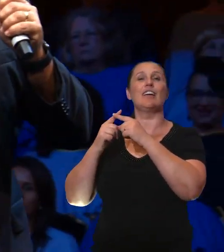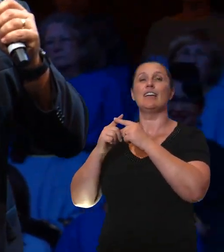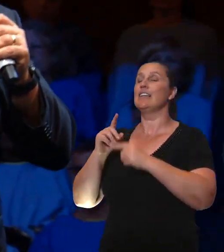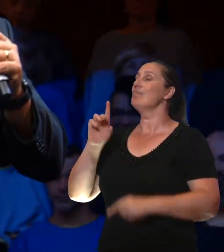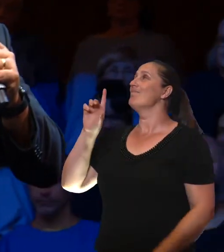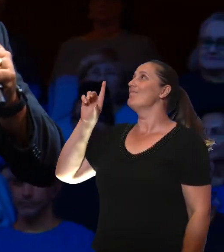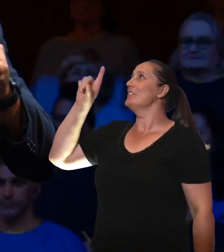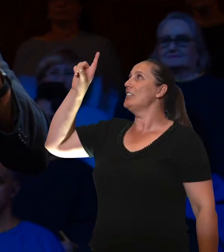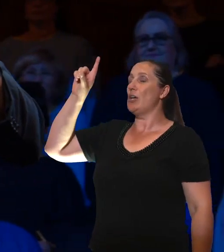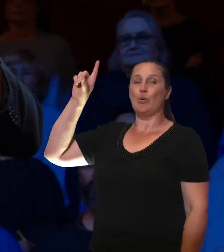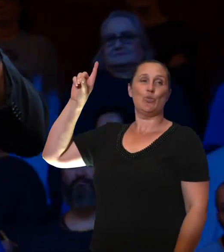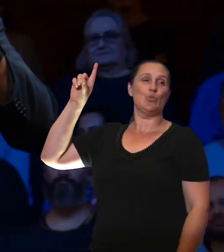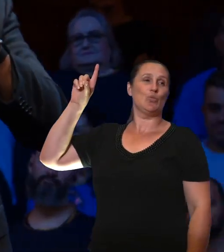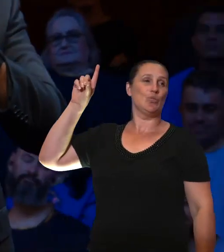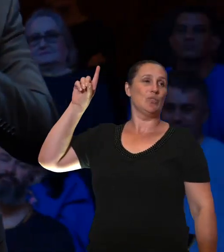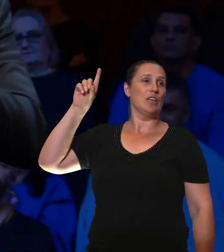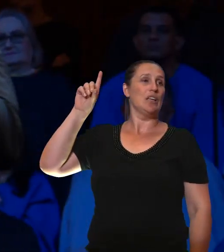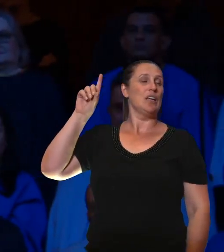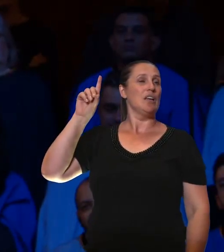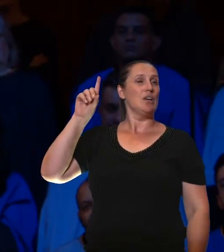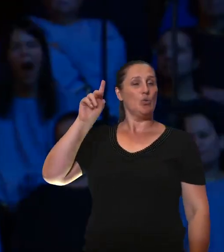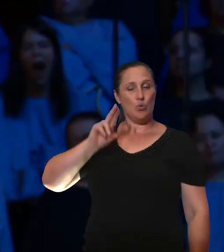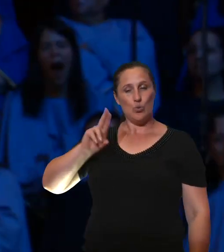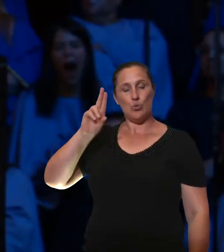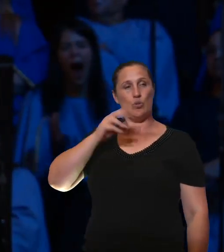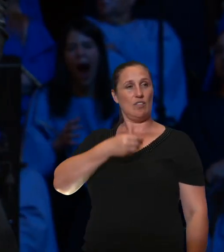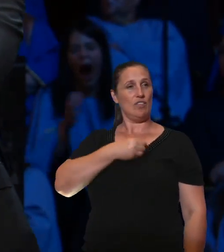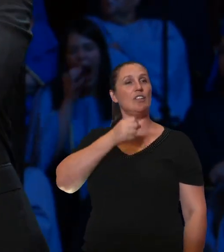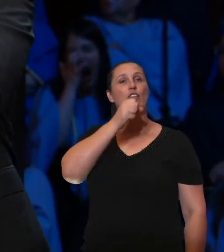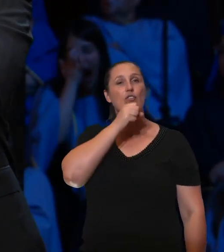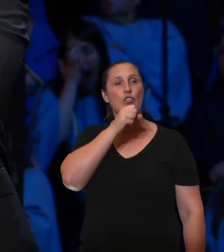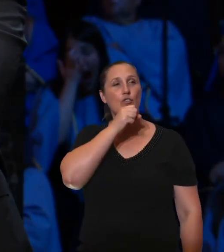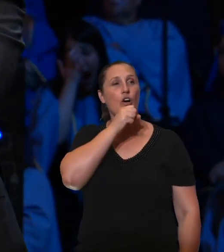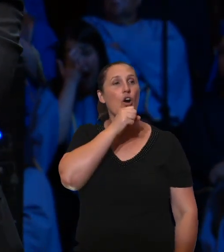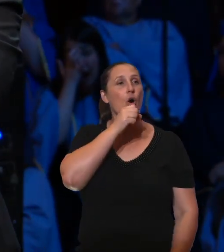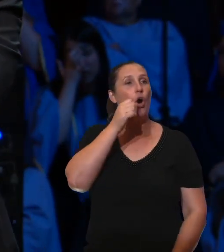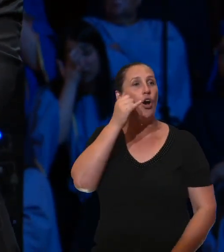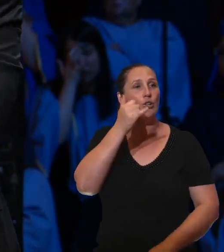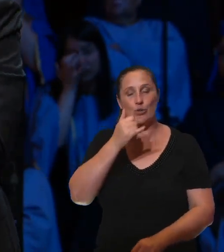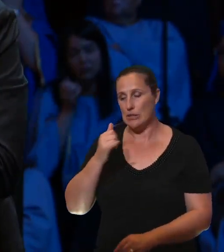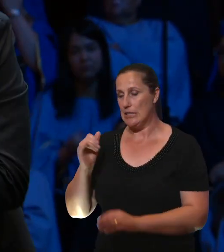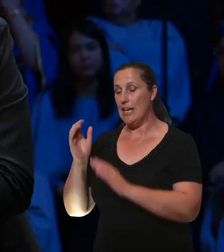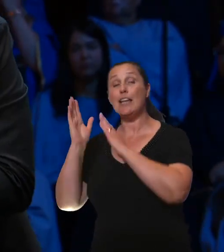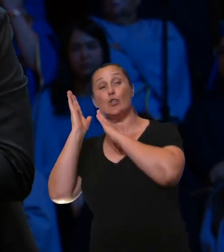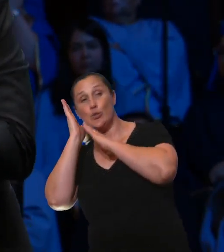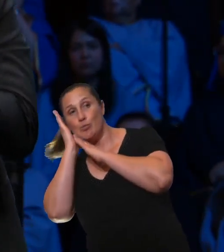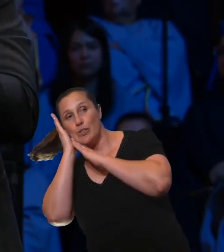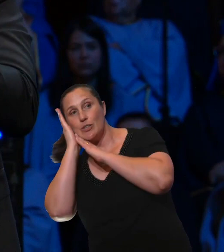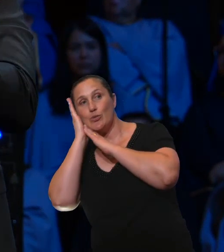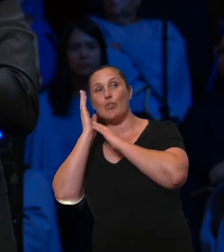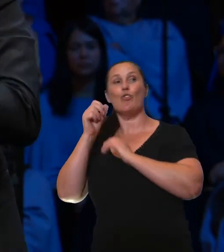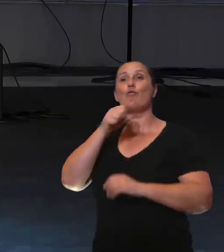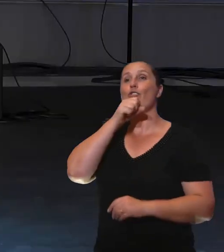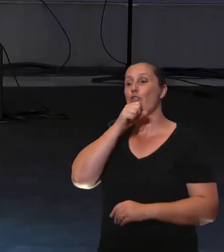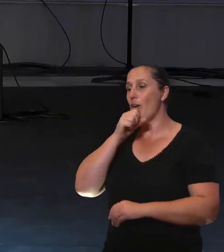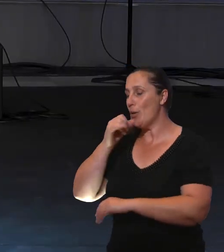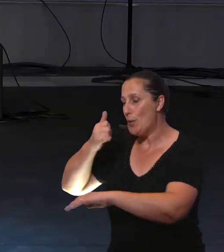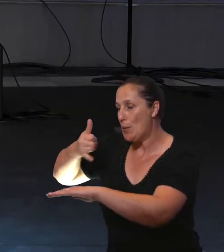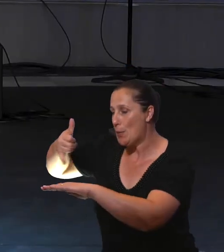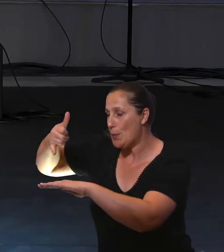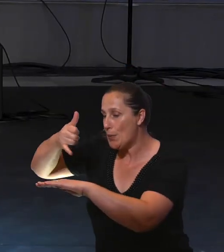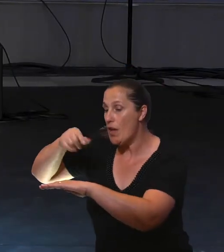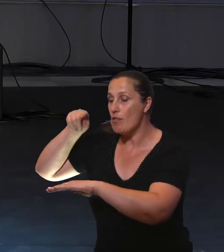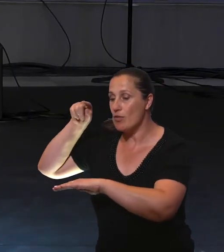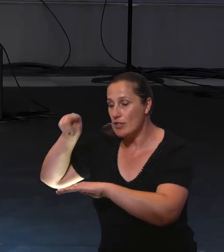mais de uma década, todos os dias quando ele dormia, a sua avó fazia o quê? Ungia ele. Você